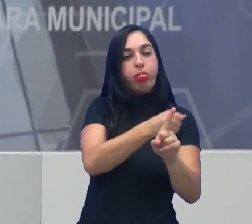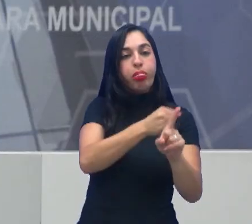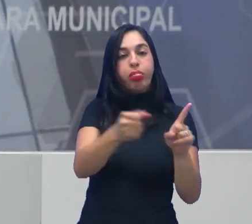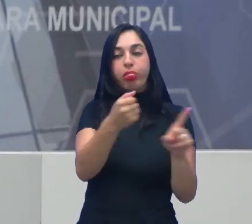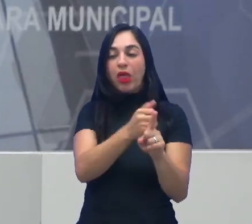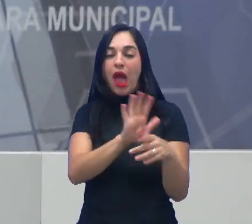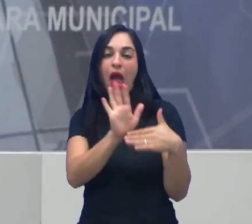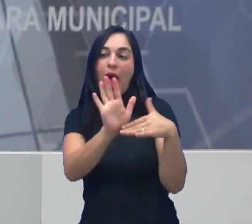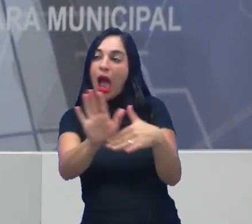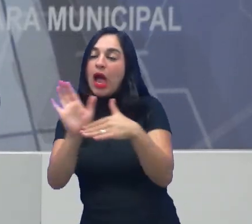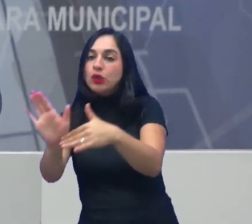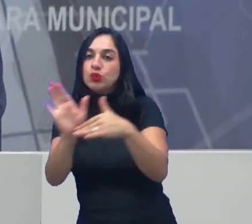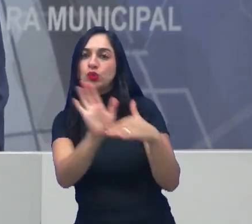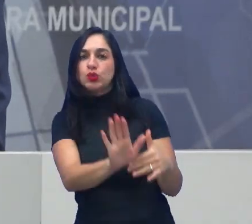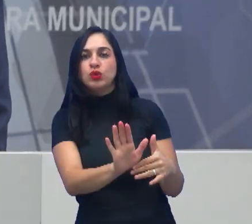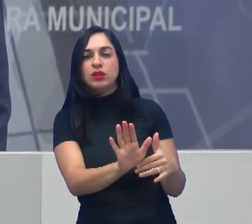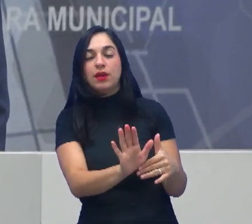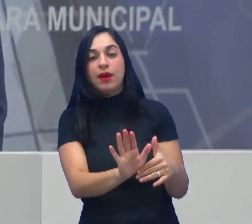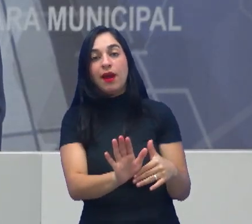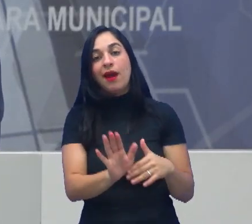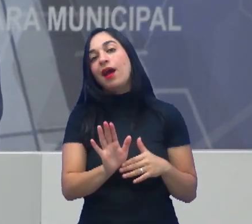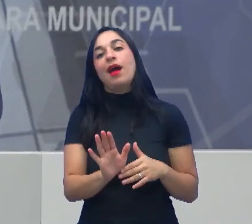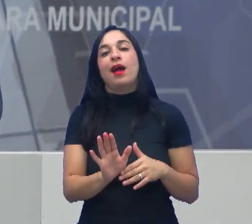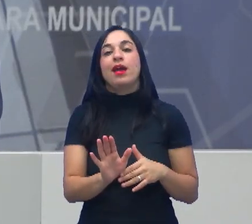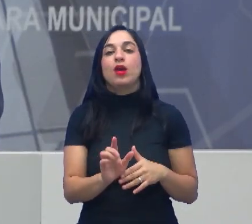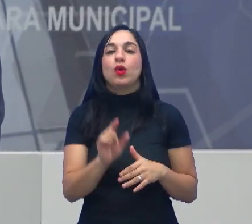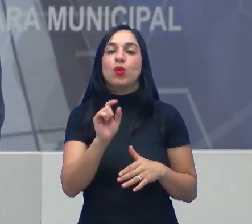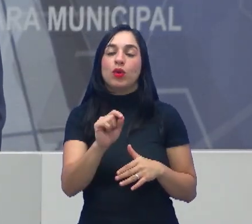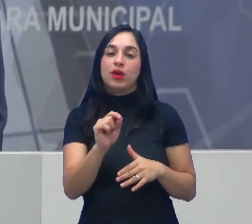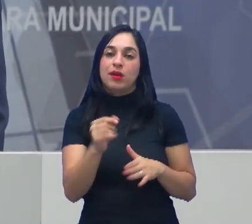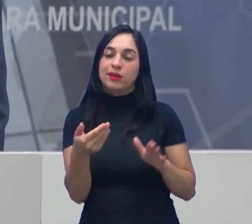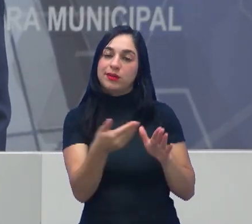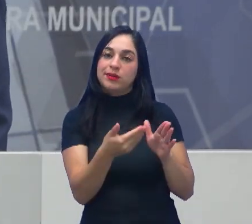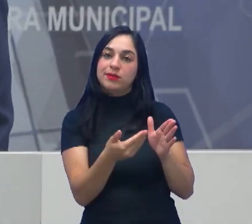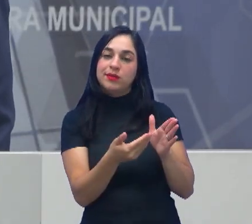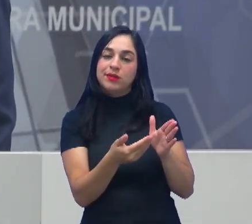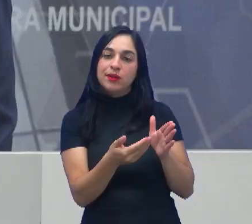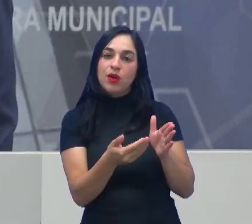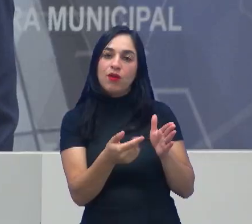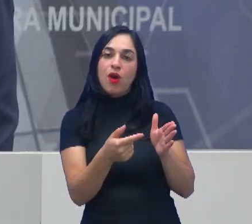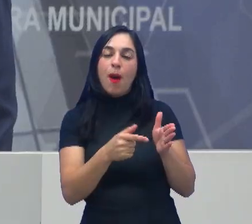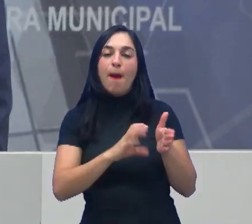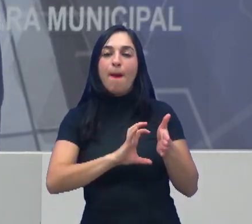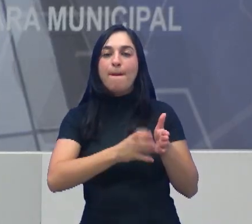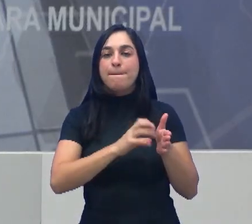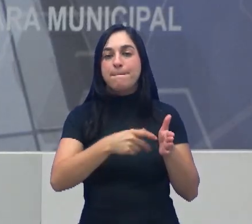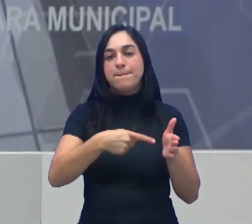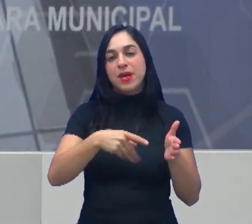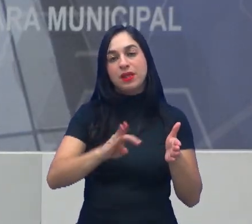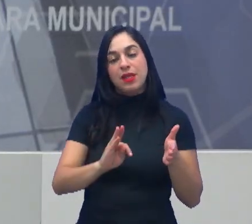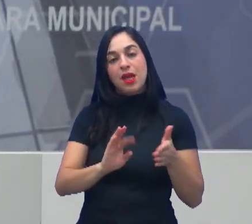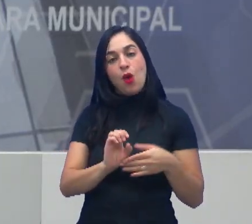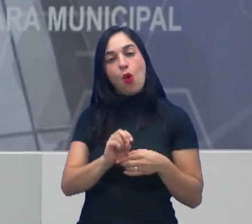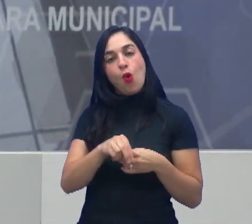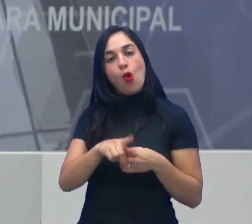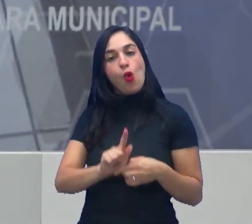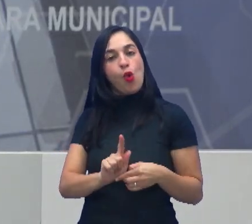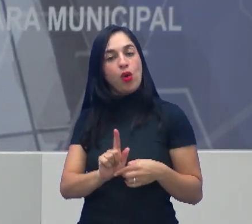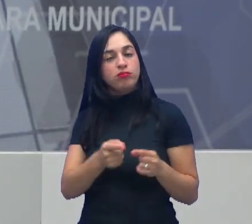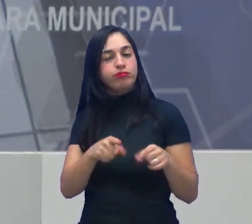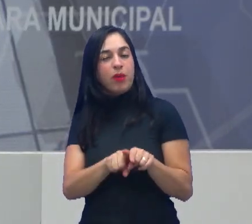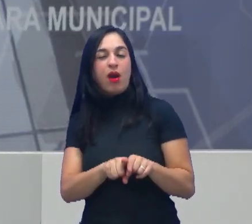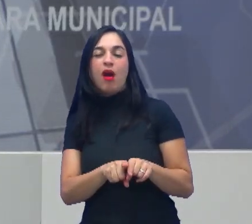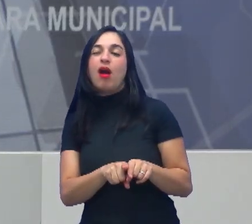causa nobre, coloca-se no funil do PT, de uma ONG ligada ao PT, estas pessoas. Isso é campanha